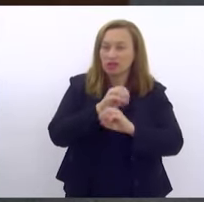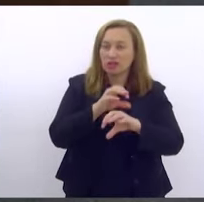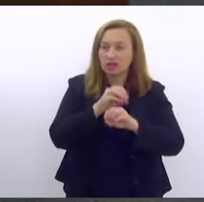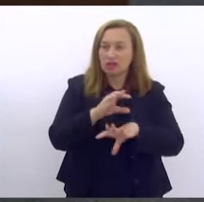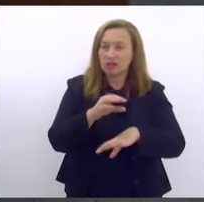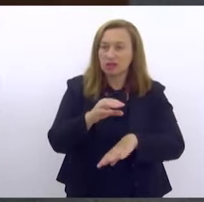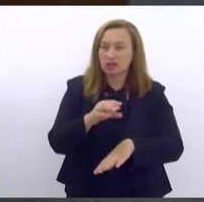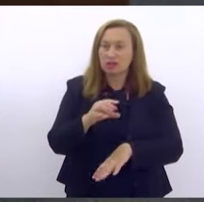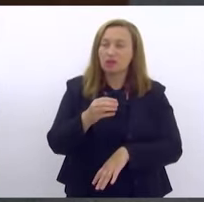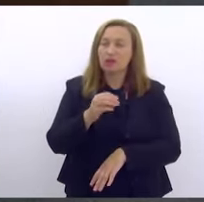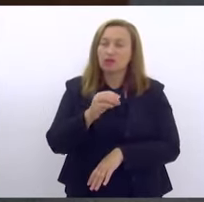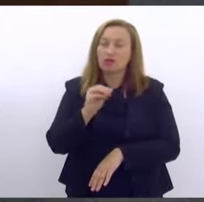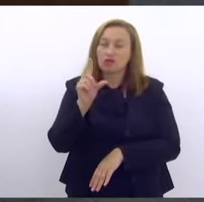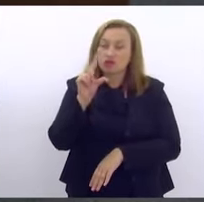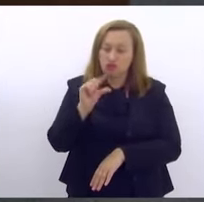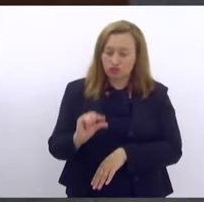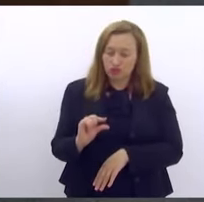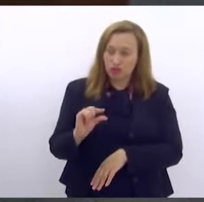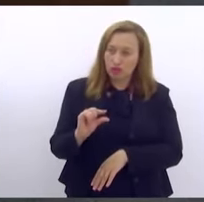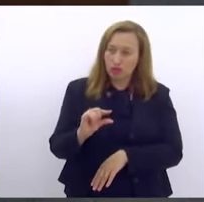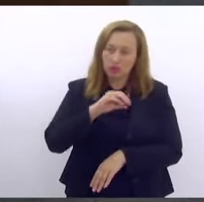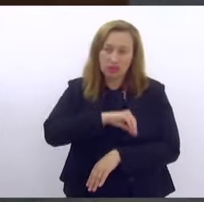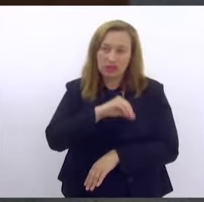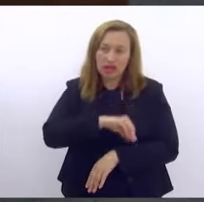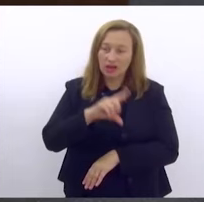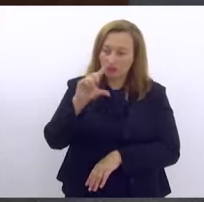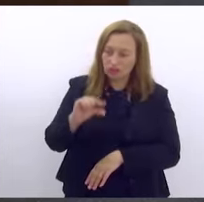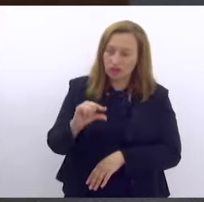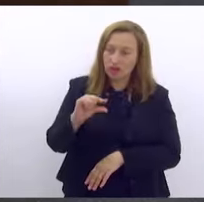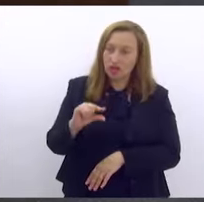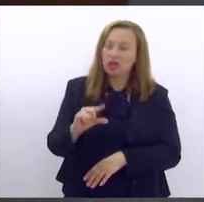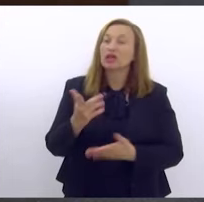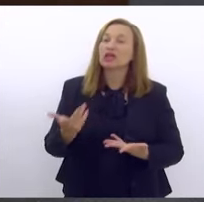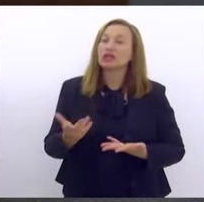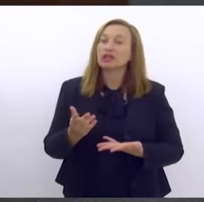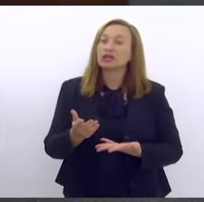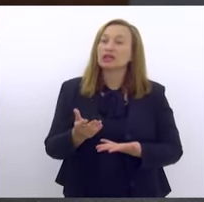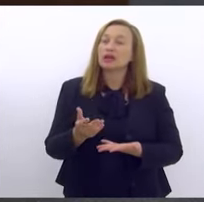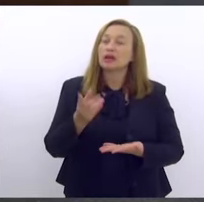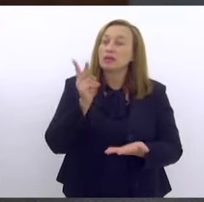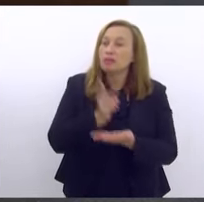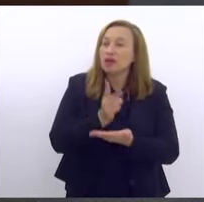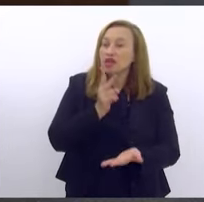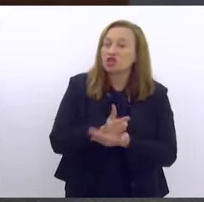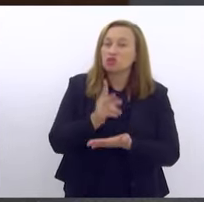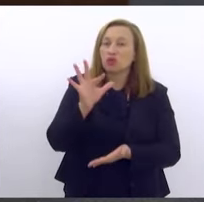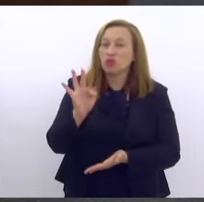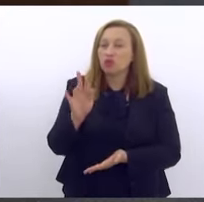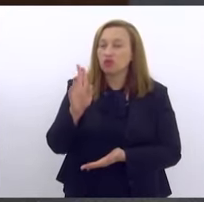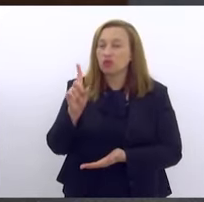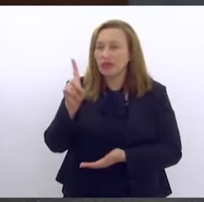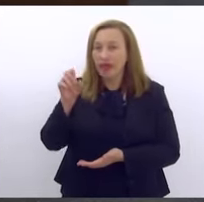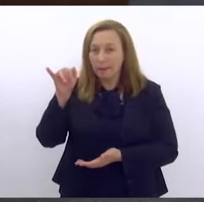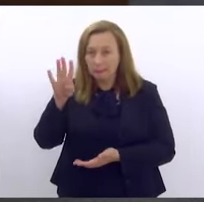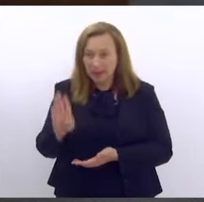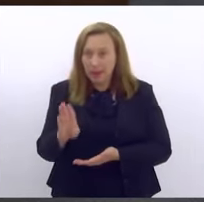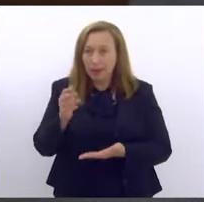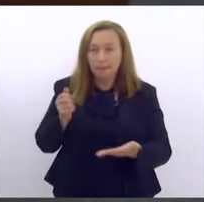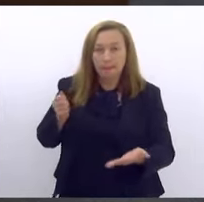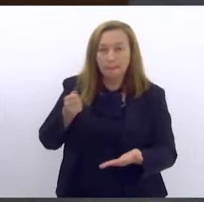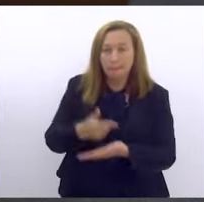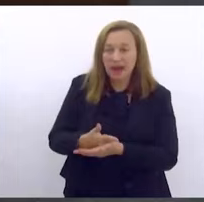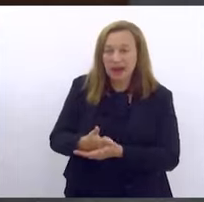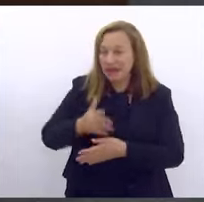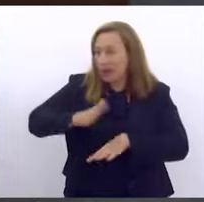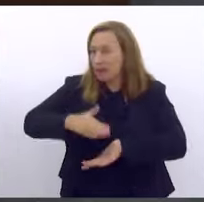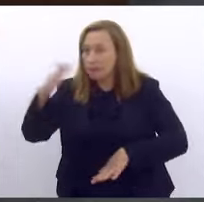que nem o recurso do Fundeb, que é obrigatório, que vá para o pagamento dos salários, está sendo aplicado. Por